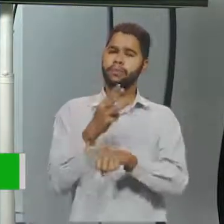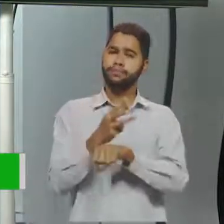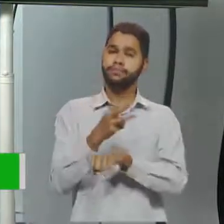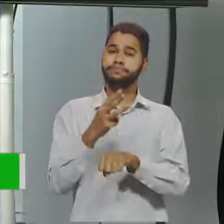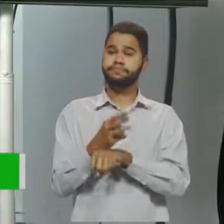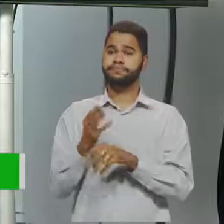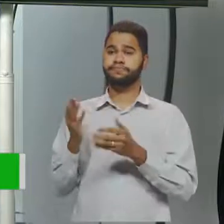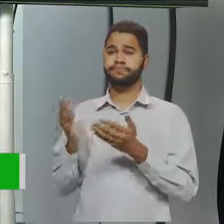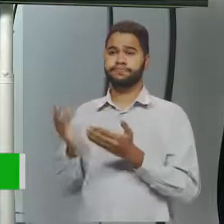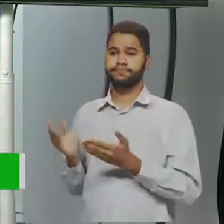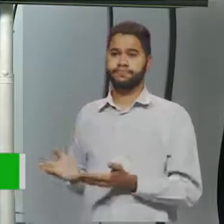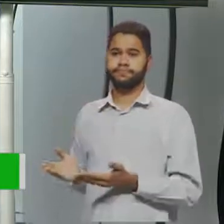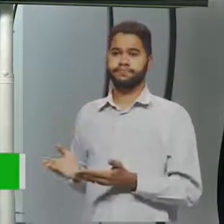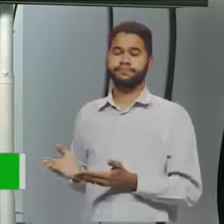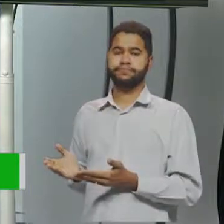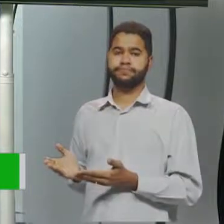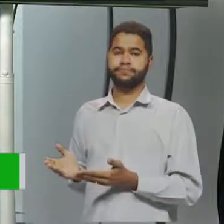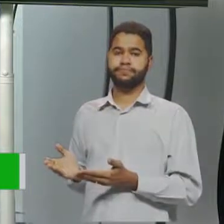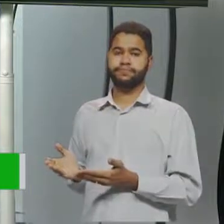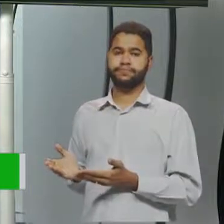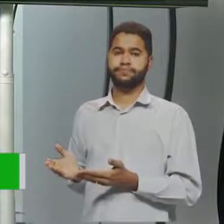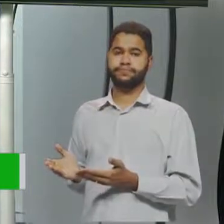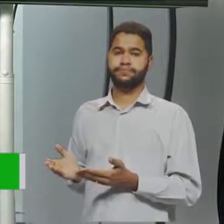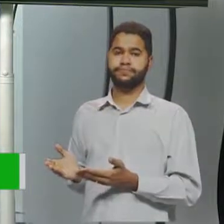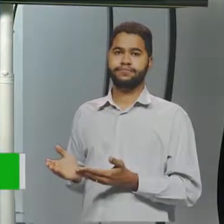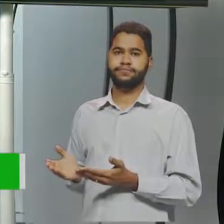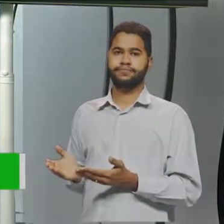mensagem para o nosso WhatsApp no número 31